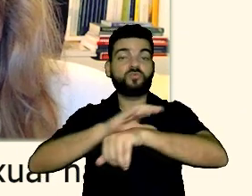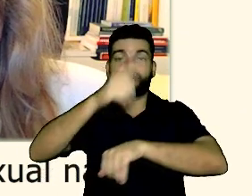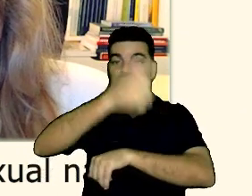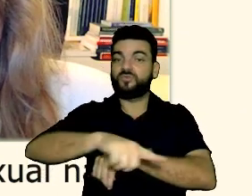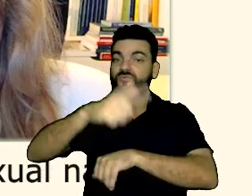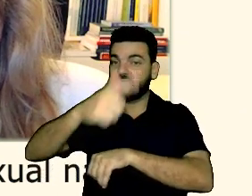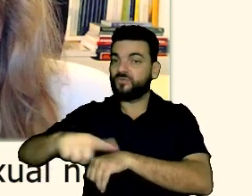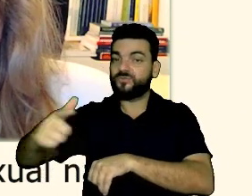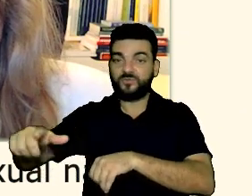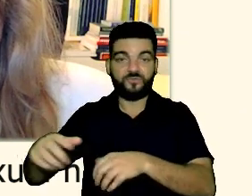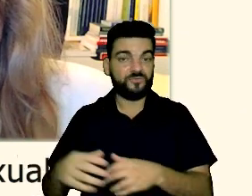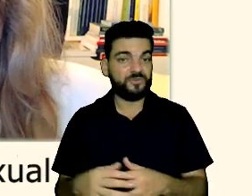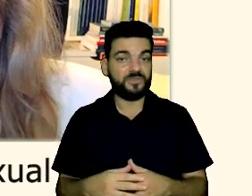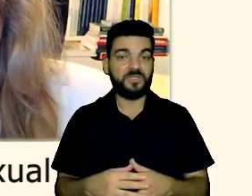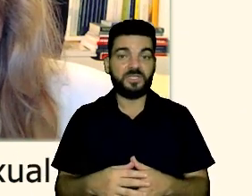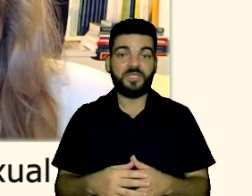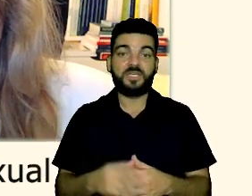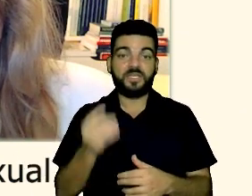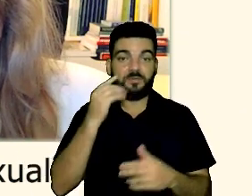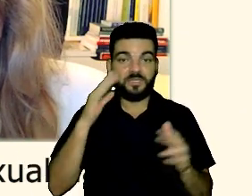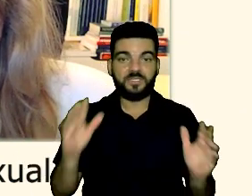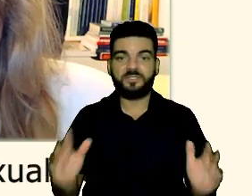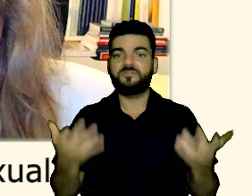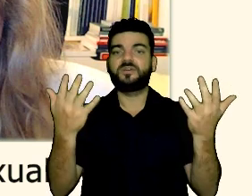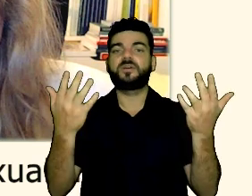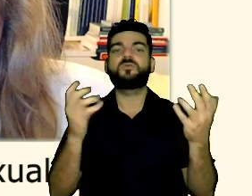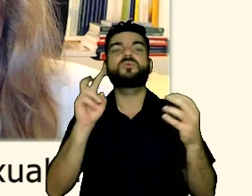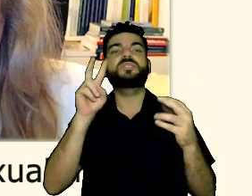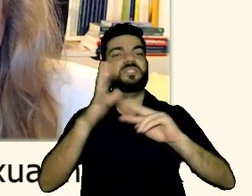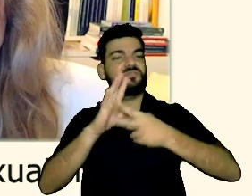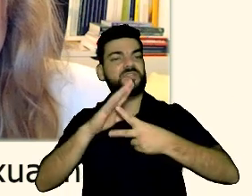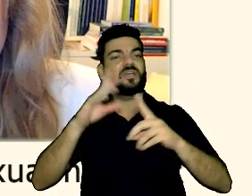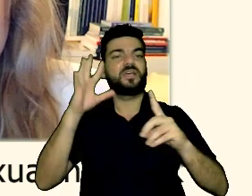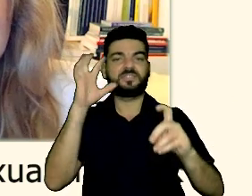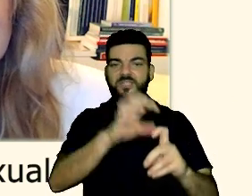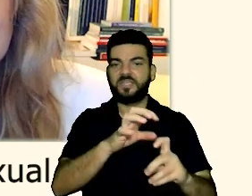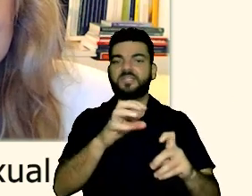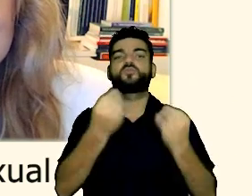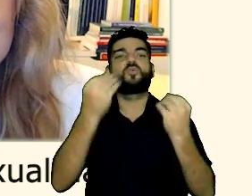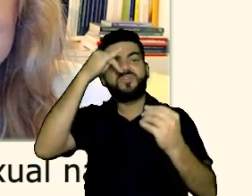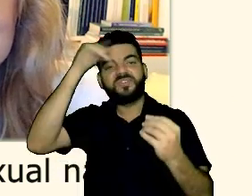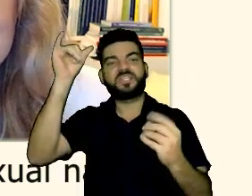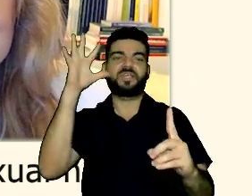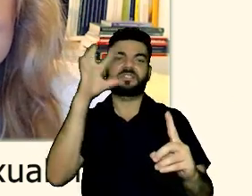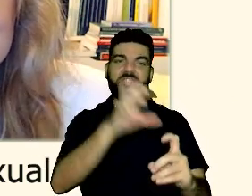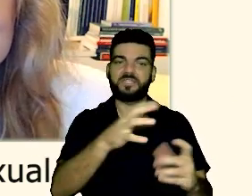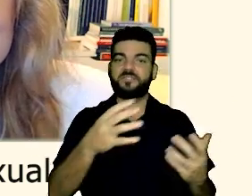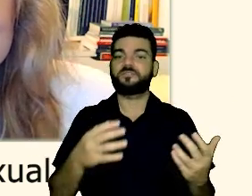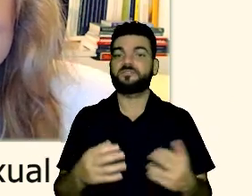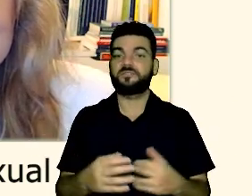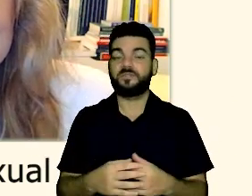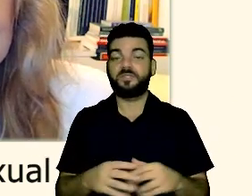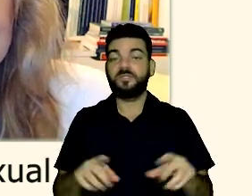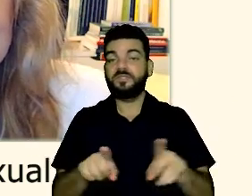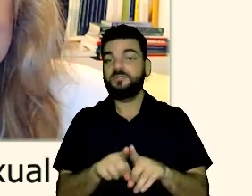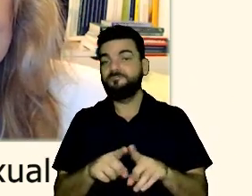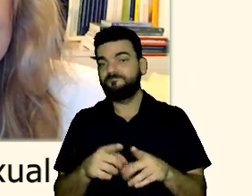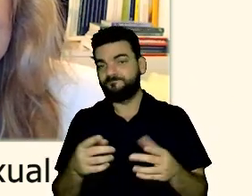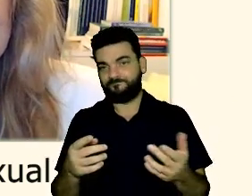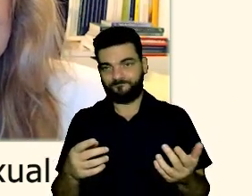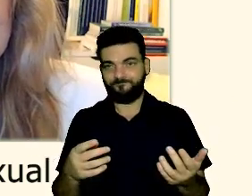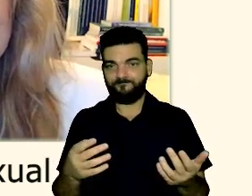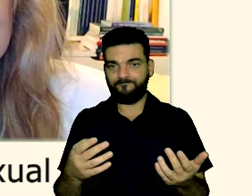interessante, trouxe a reflexão para os servidores e magistrados, e para o ano que vem a gente pensa em fazer sempre, né, periodicamente, campanhas